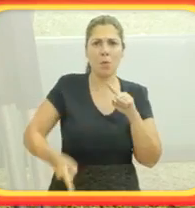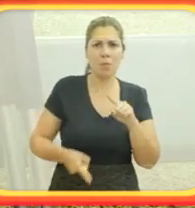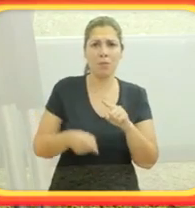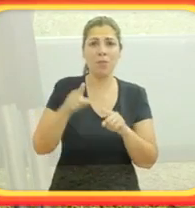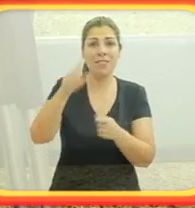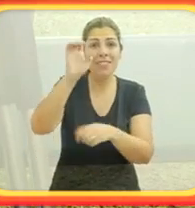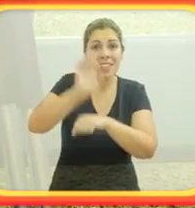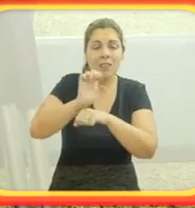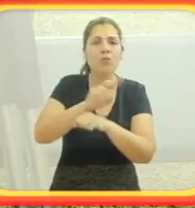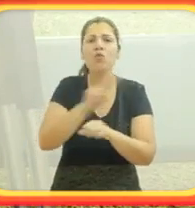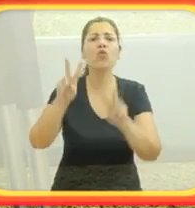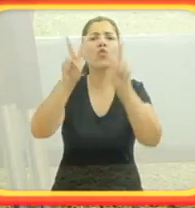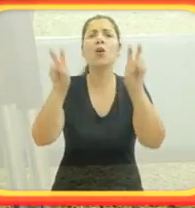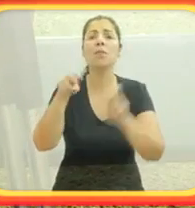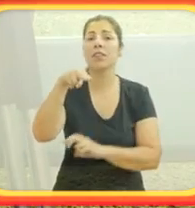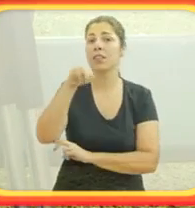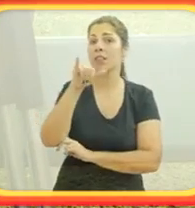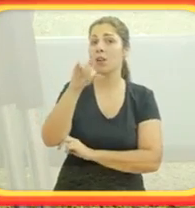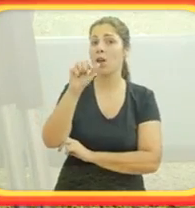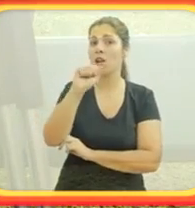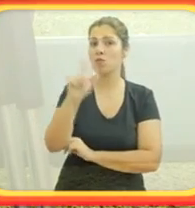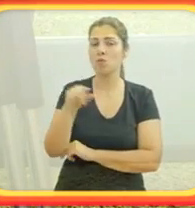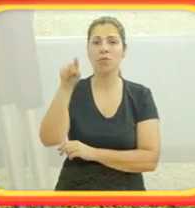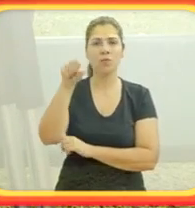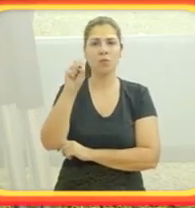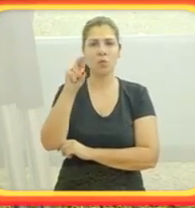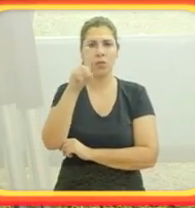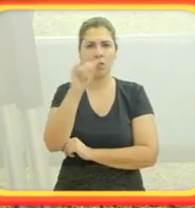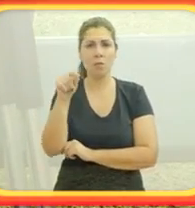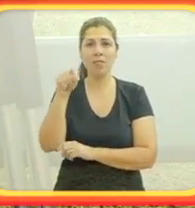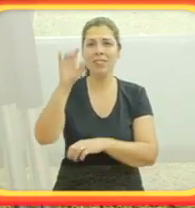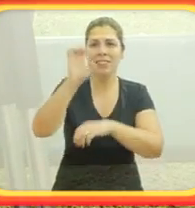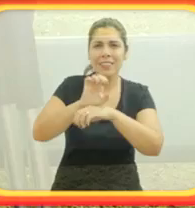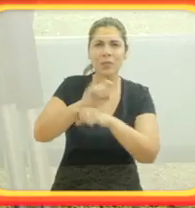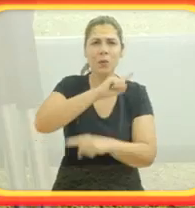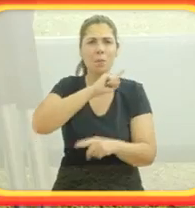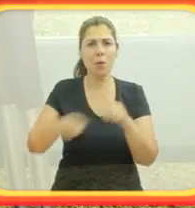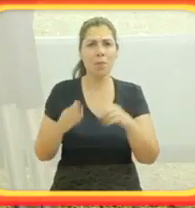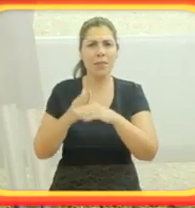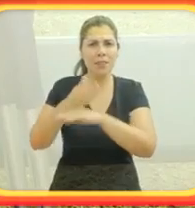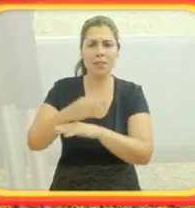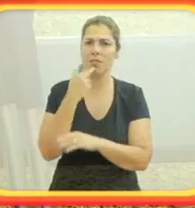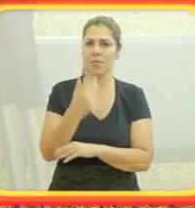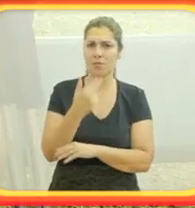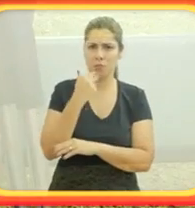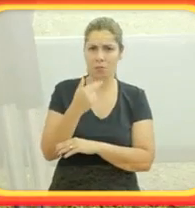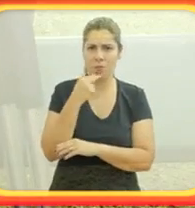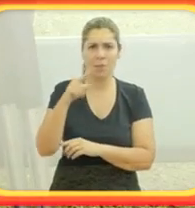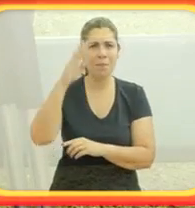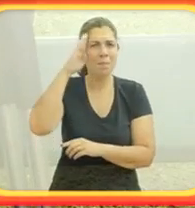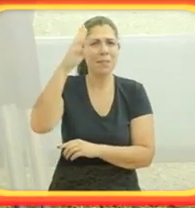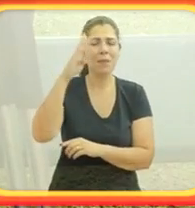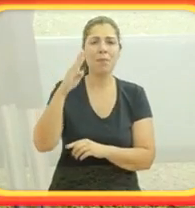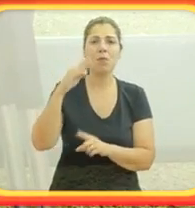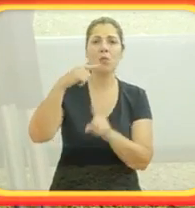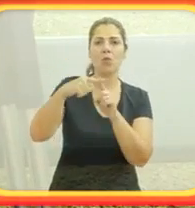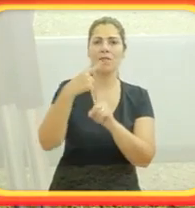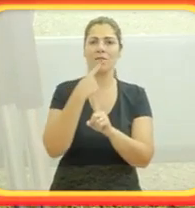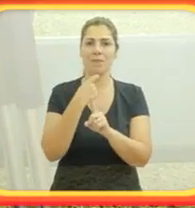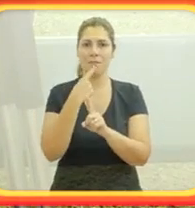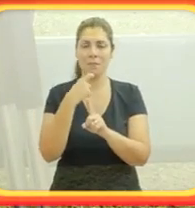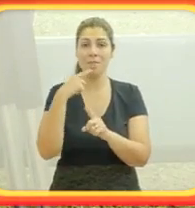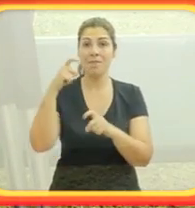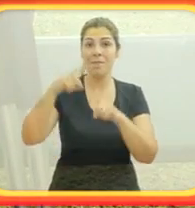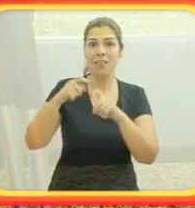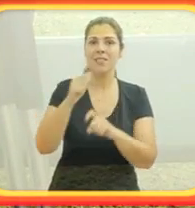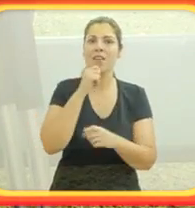Azul, no Sudão, que é o estado que é proibida a entrada de estrangeiros. Inclusive Cruz Vermelha, Médicos Sem Fronteiras são impedidos de